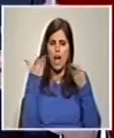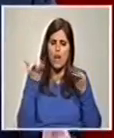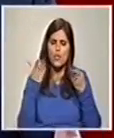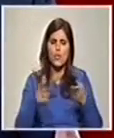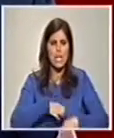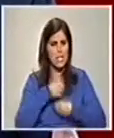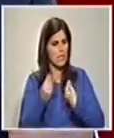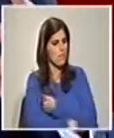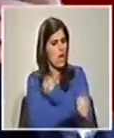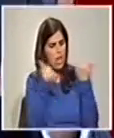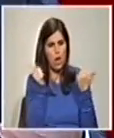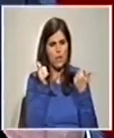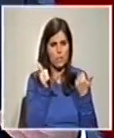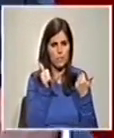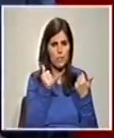sentirem-se mais realizados,